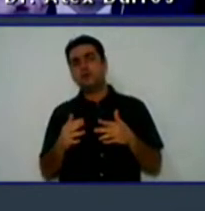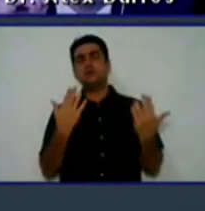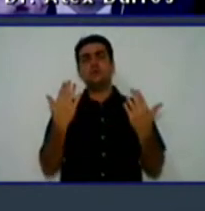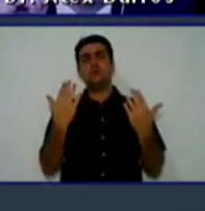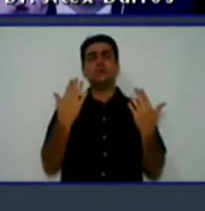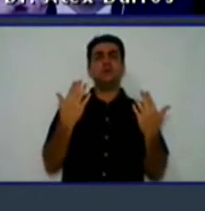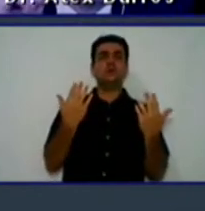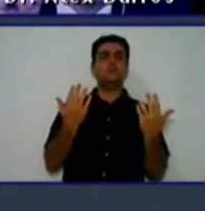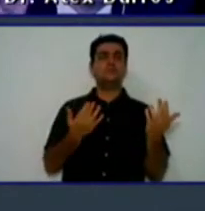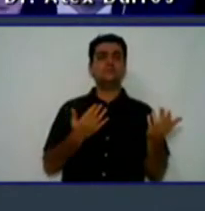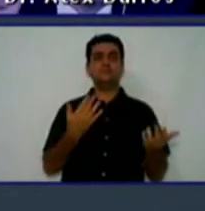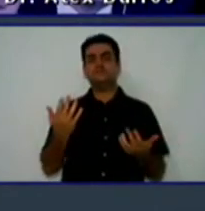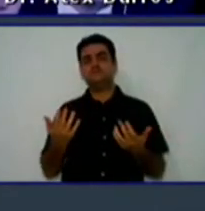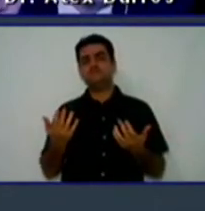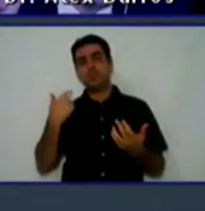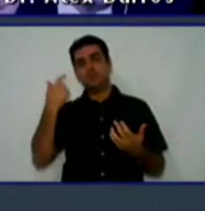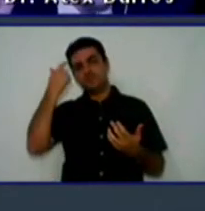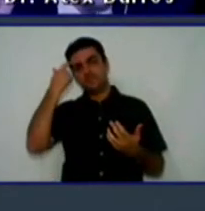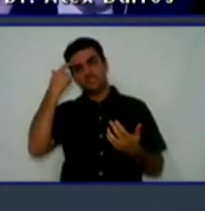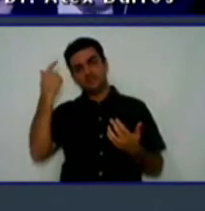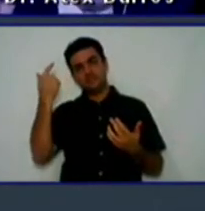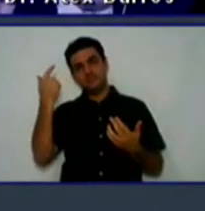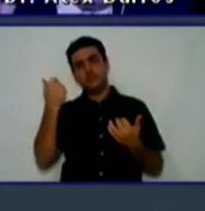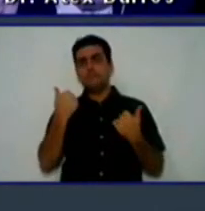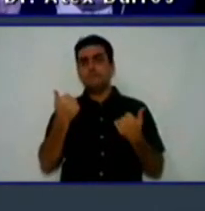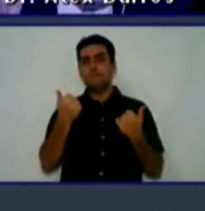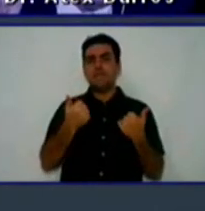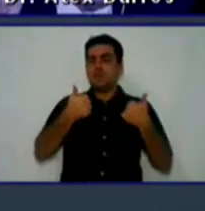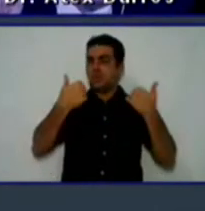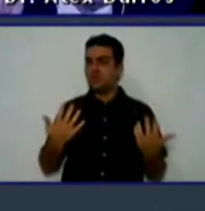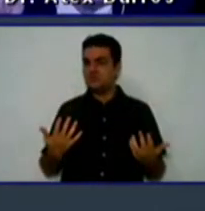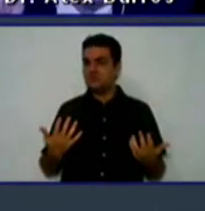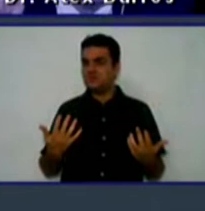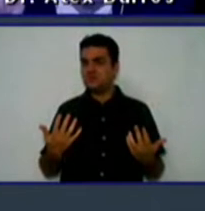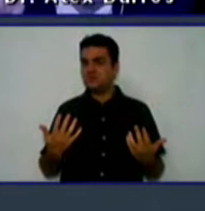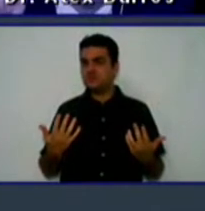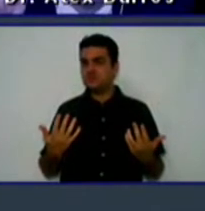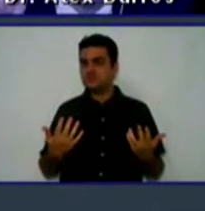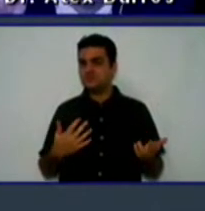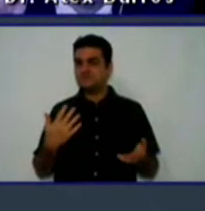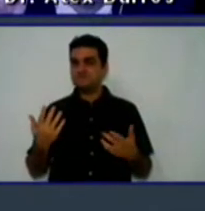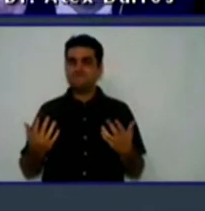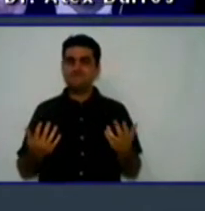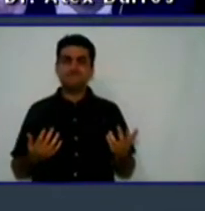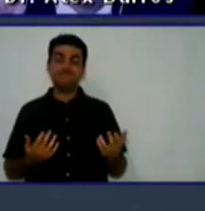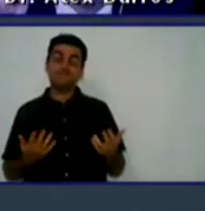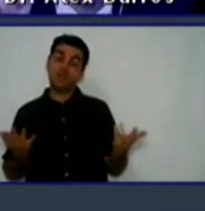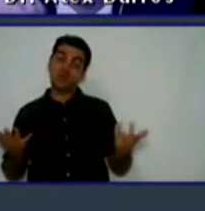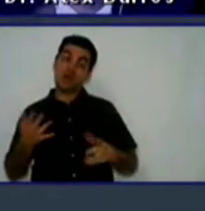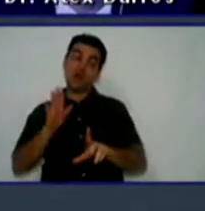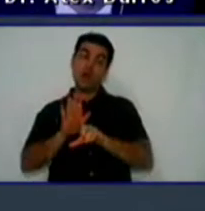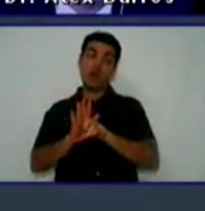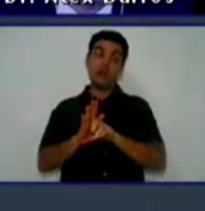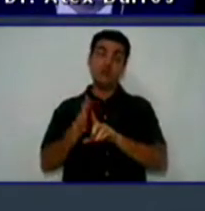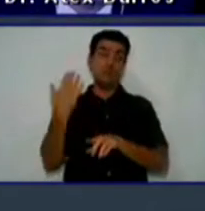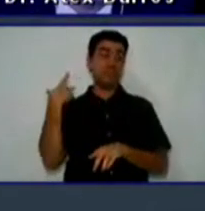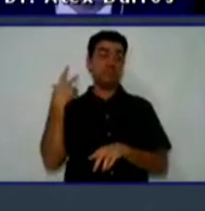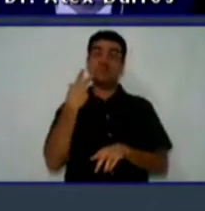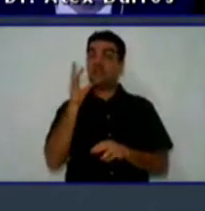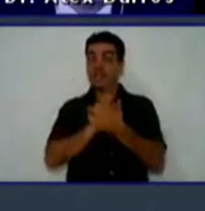aluguel necessariamente uma coisa desvantajosa. E a lei não